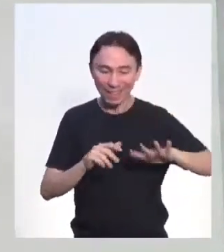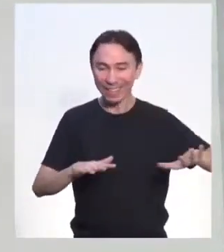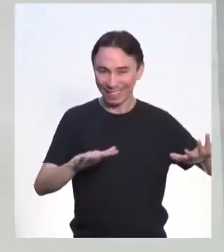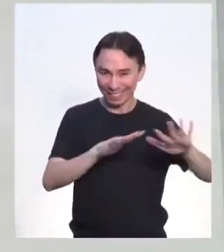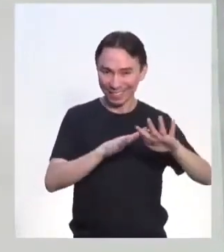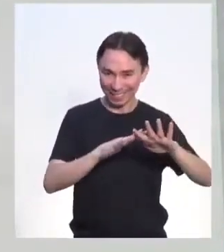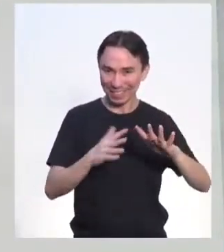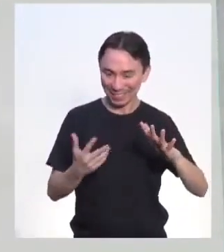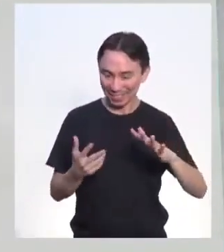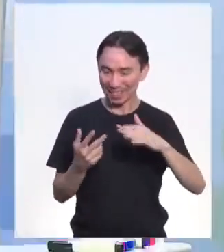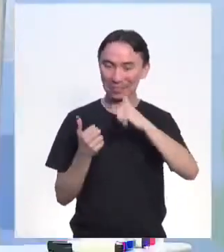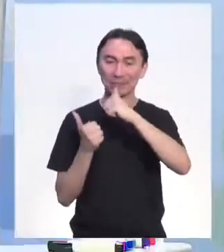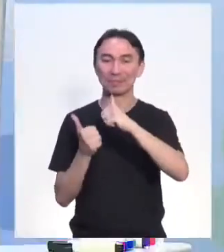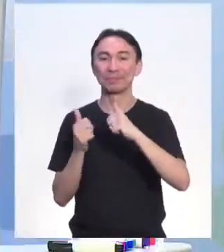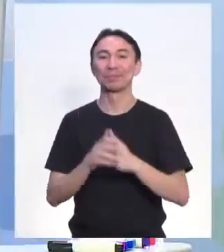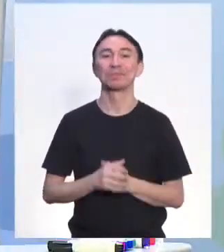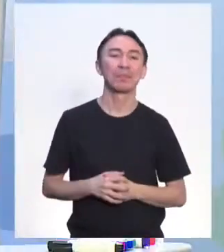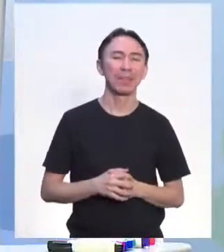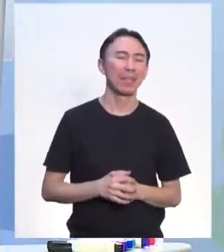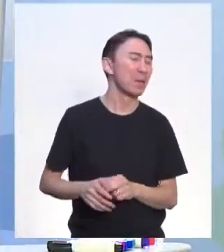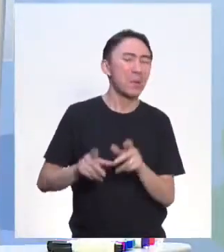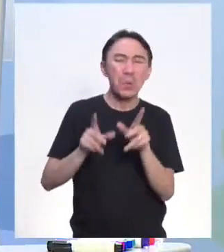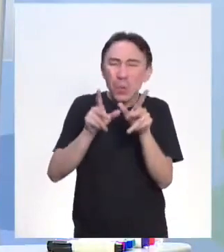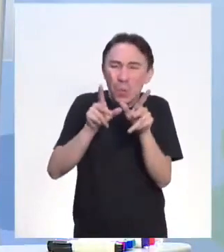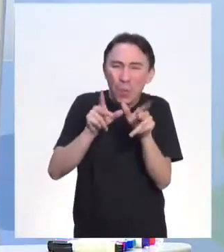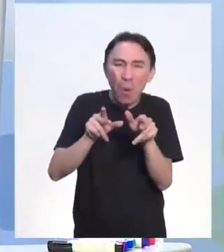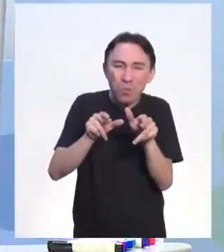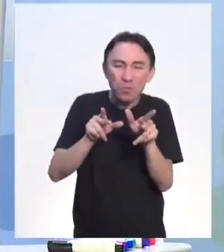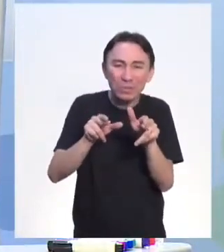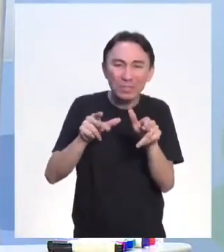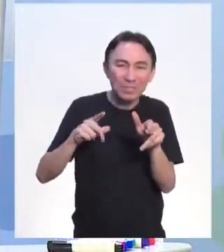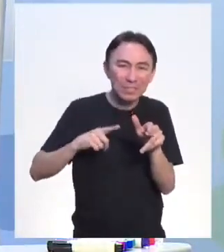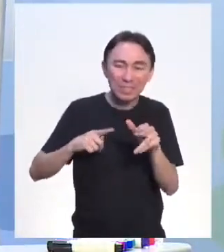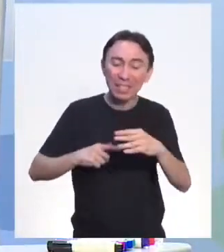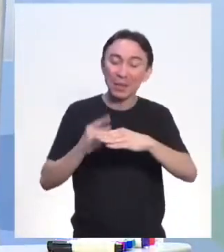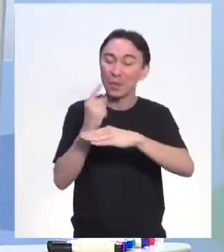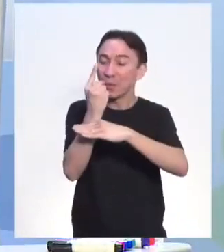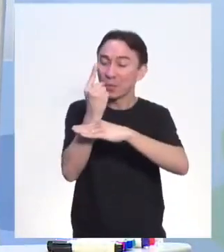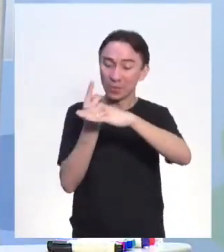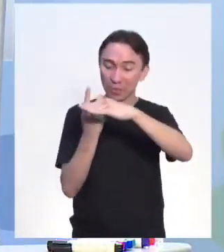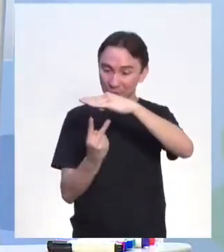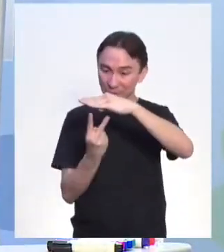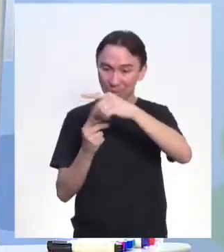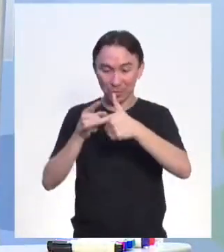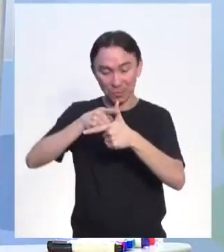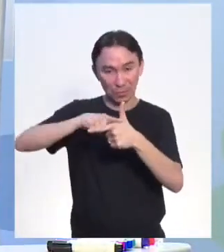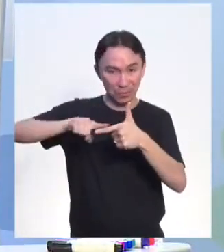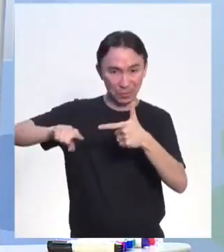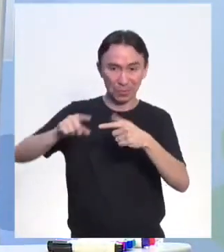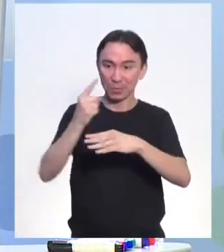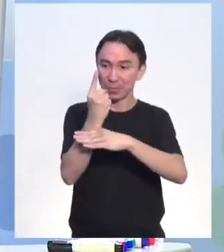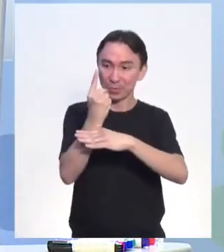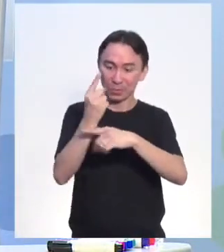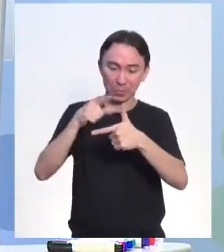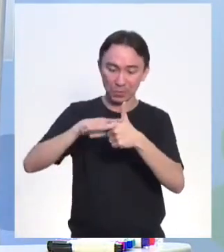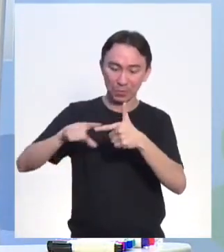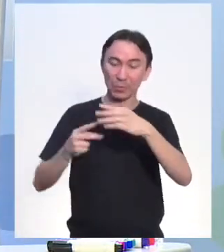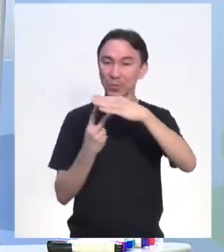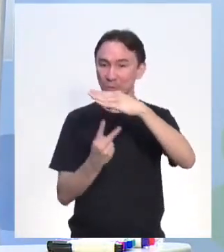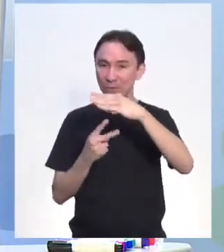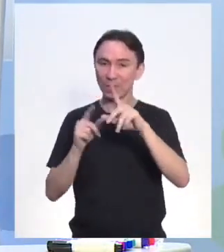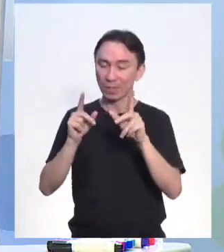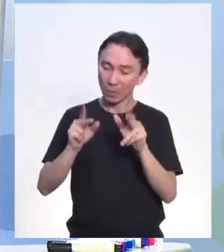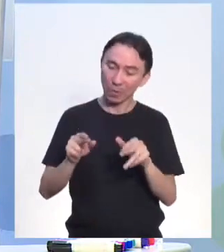número 2. Ok? Esse aqui está igualzinho ao anterior. Então, 1 dividido por 2, 1 real para duas pessoas, se eu dividir vai dar